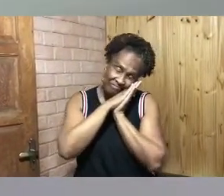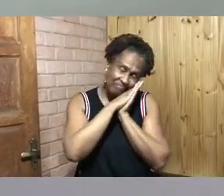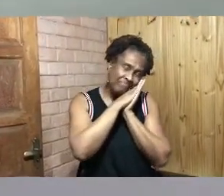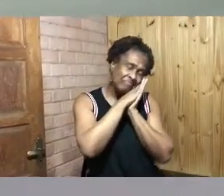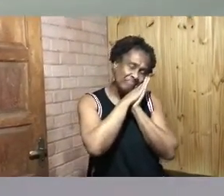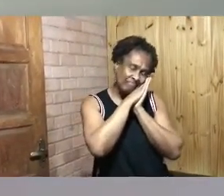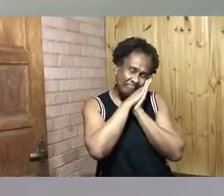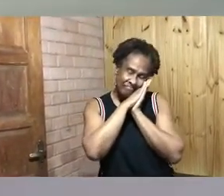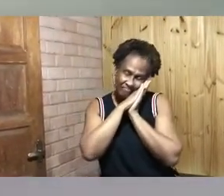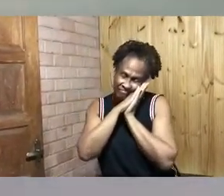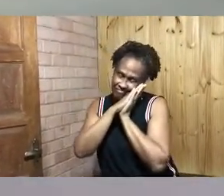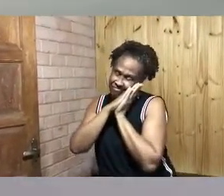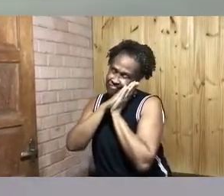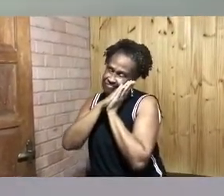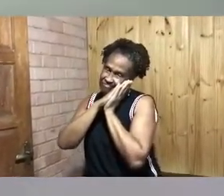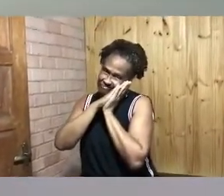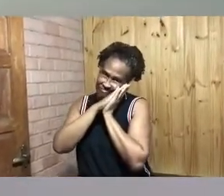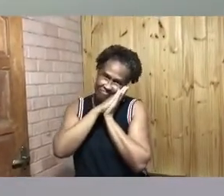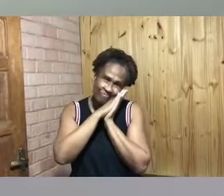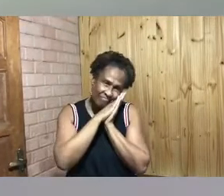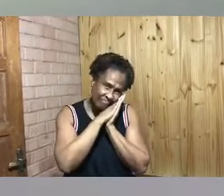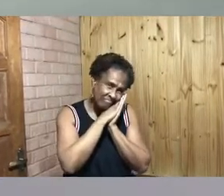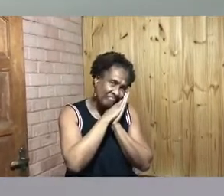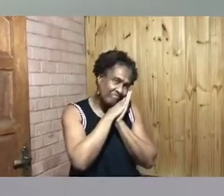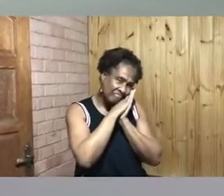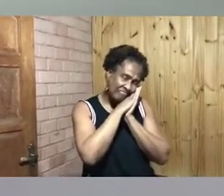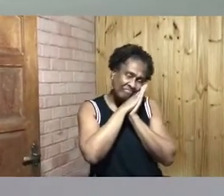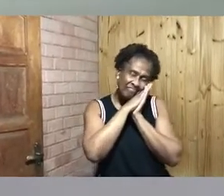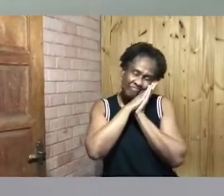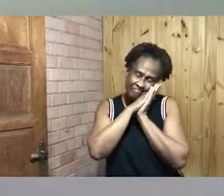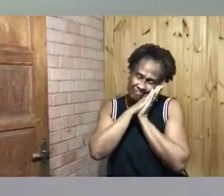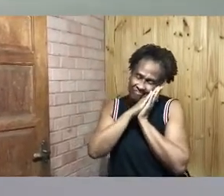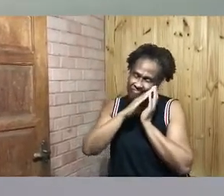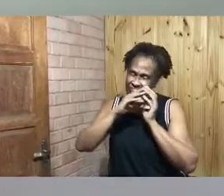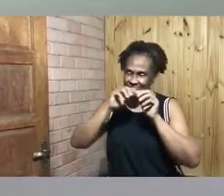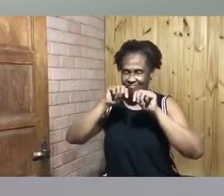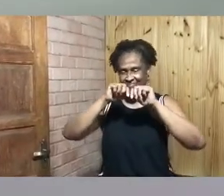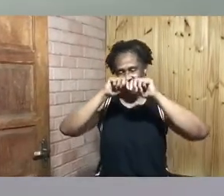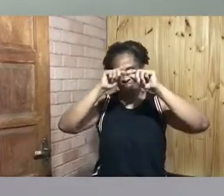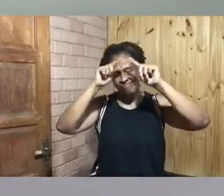Mas dormia como quem